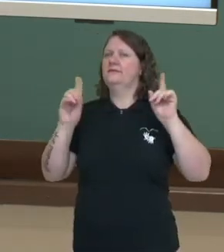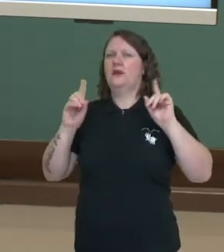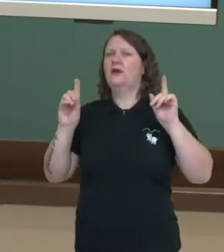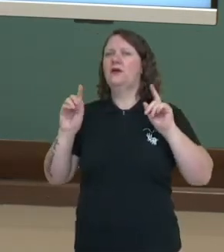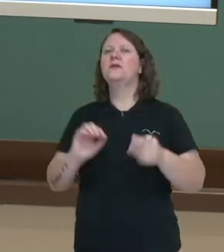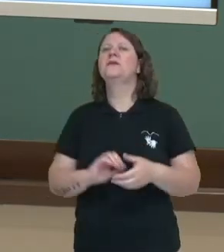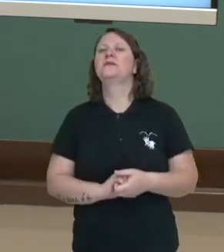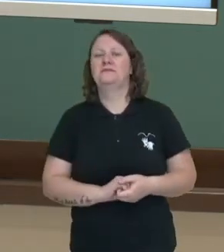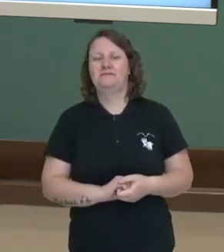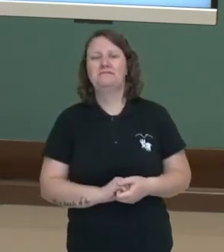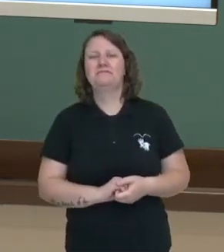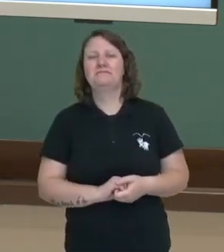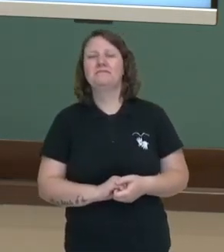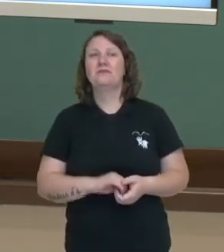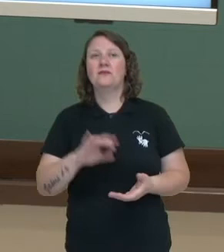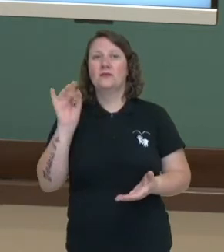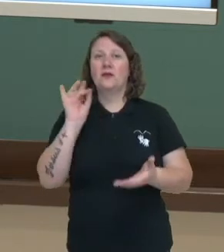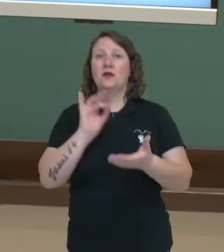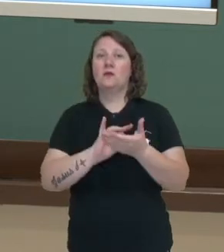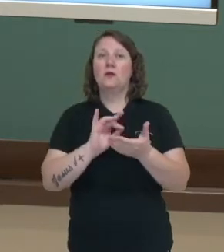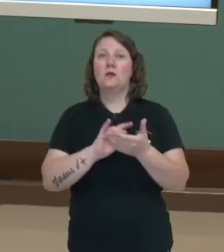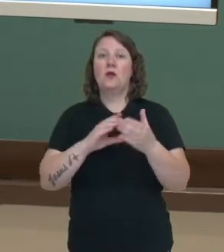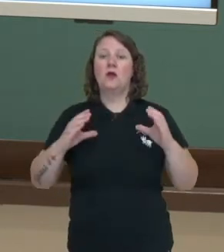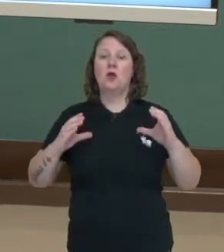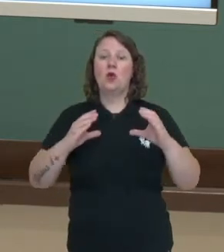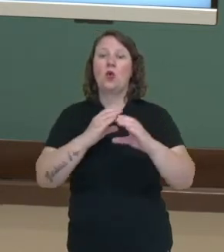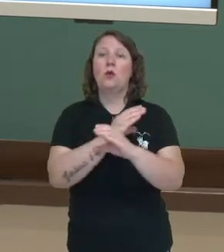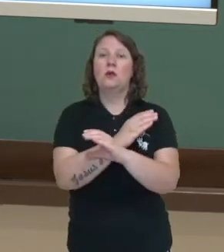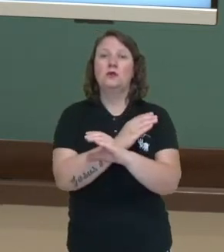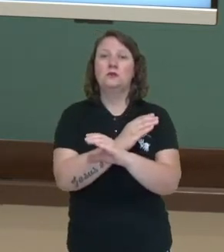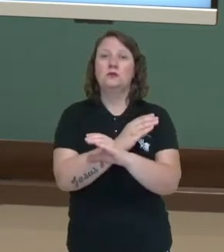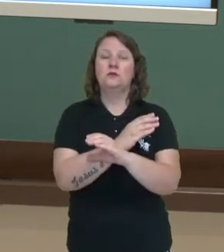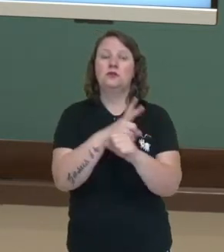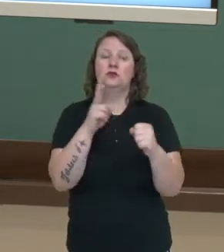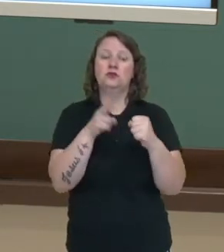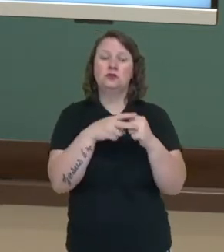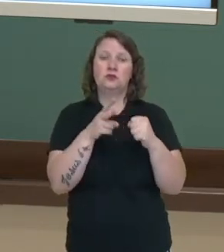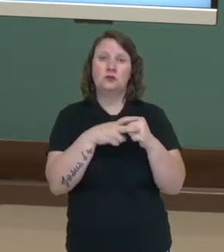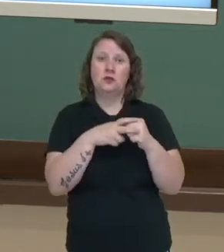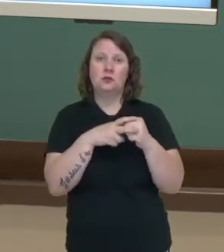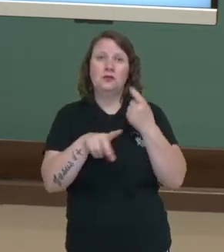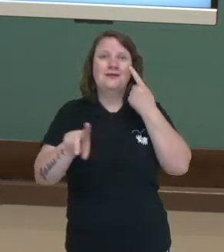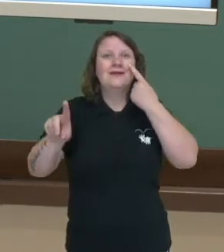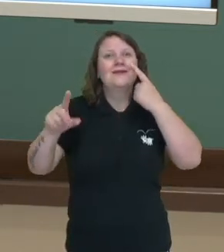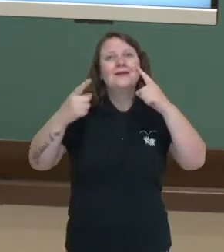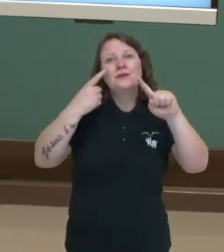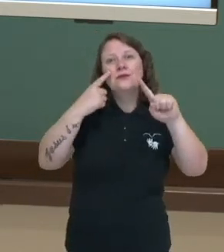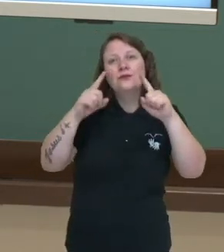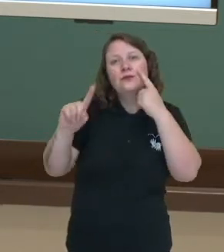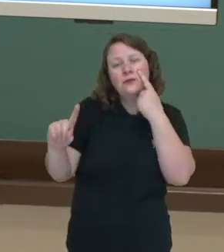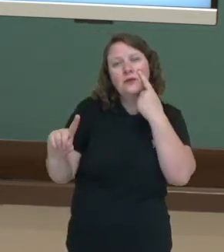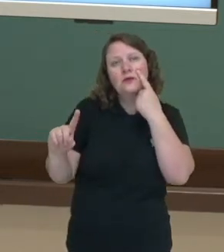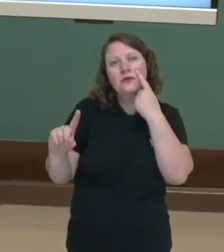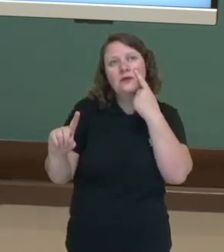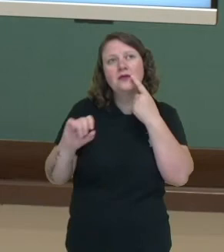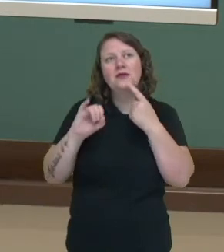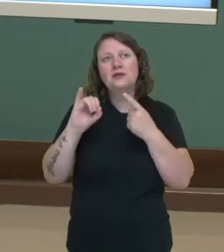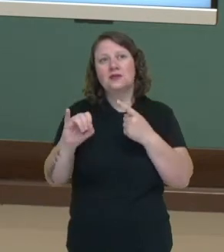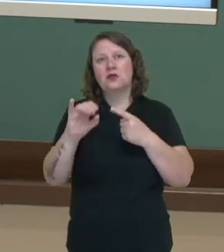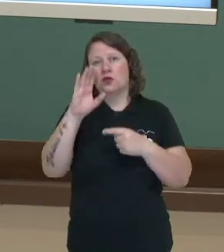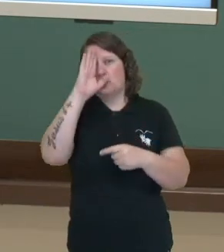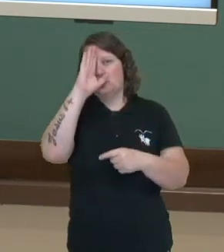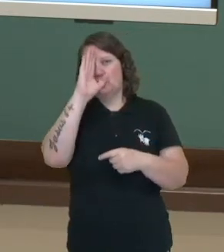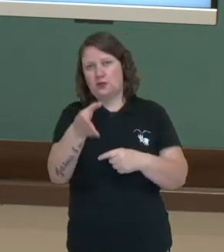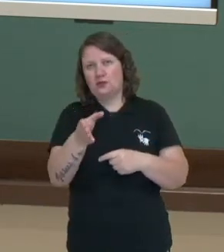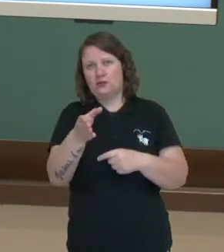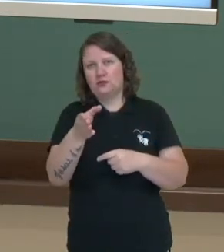Isso mesmo. Então a oração completou o sentido do verbo descobrir. Se completou o sentido, ela tem papel